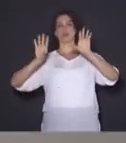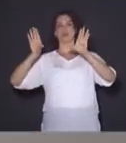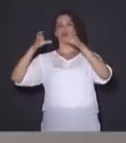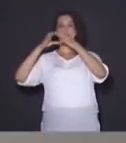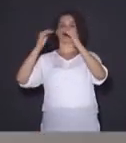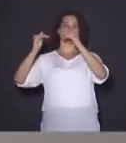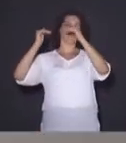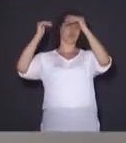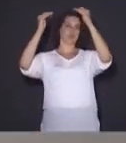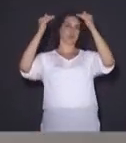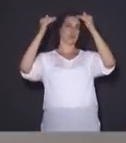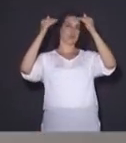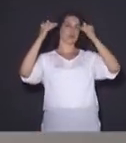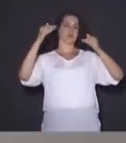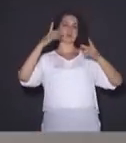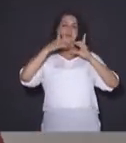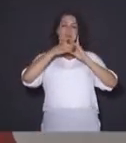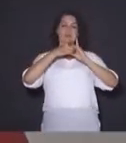democrático